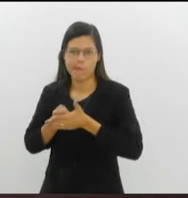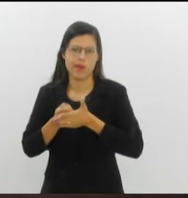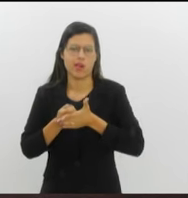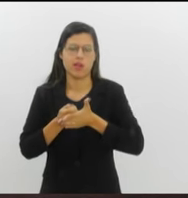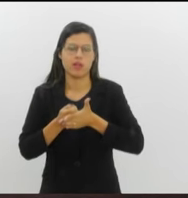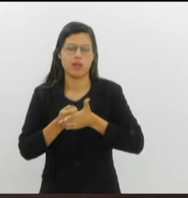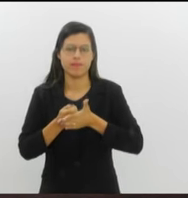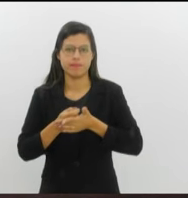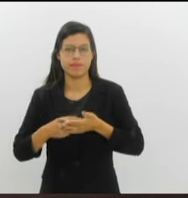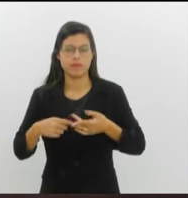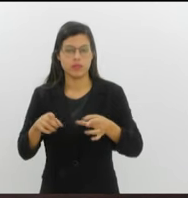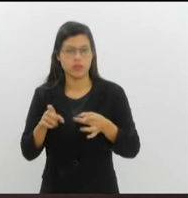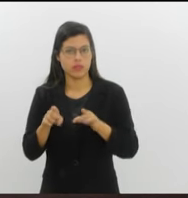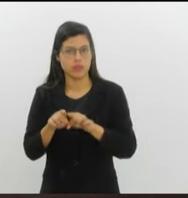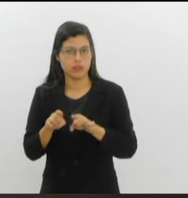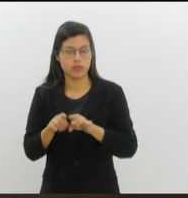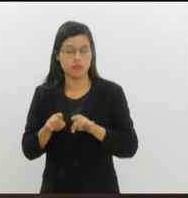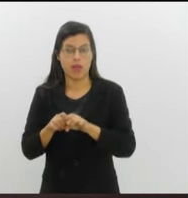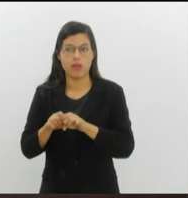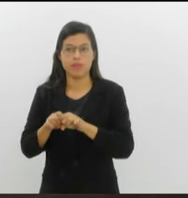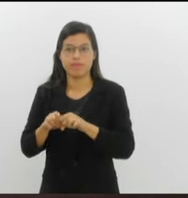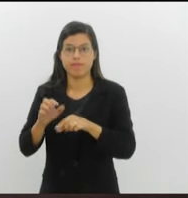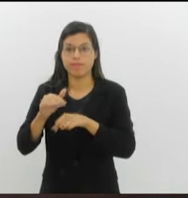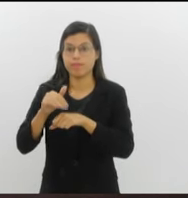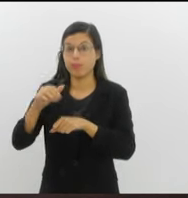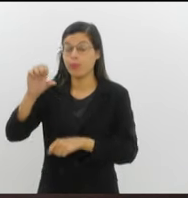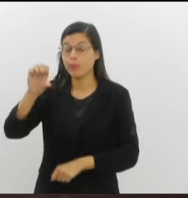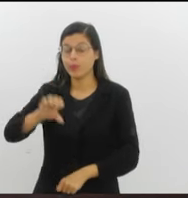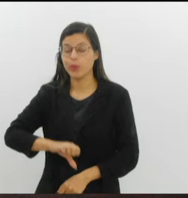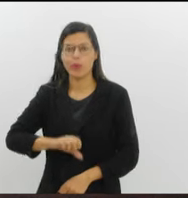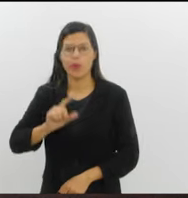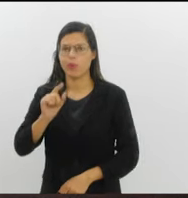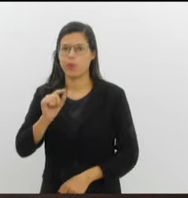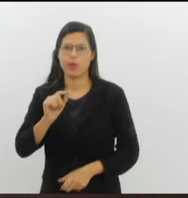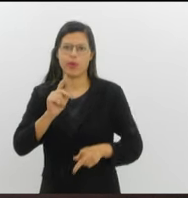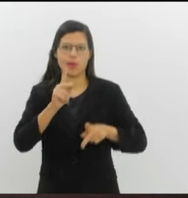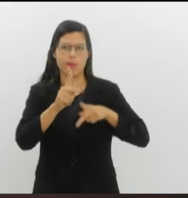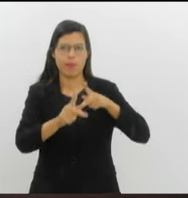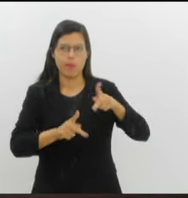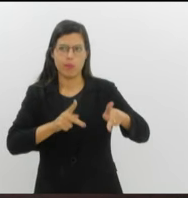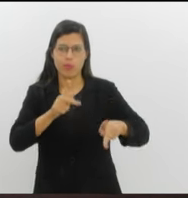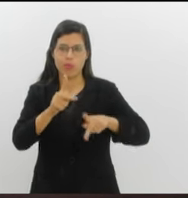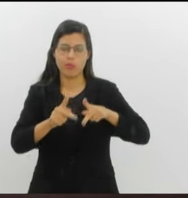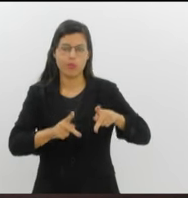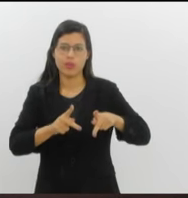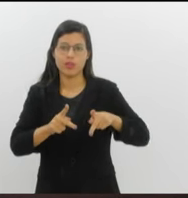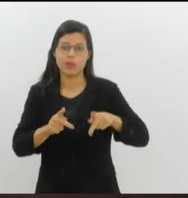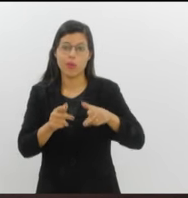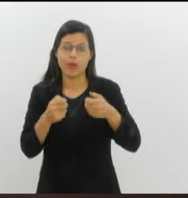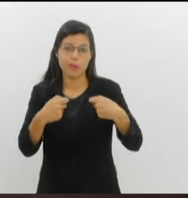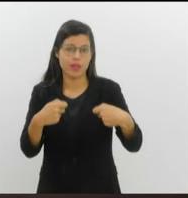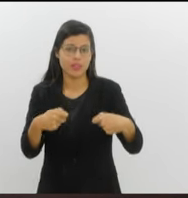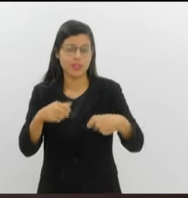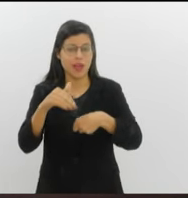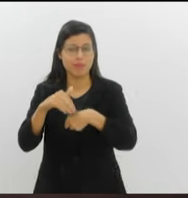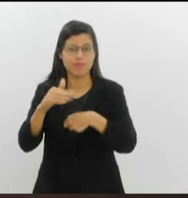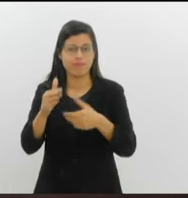e de uma forma ainda muito mais sórdida sobre a população que mais precisa, a população mais